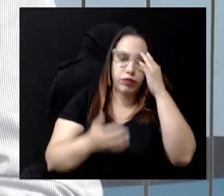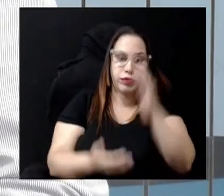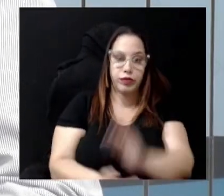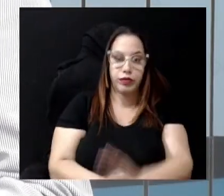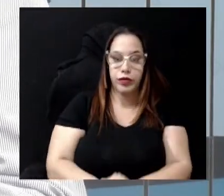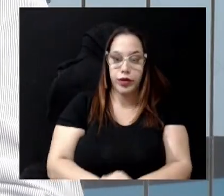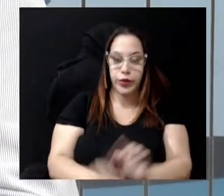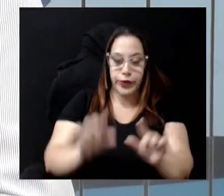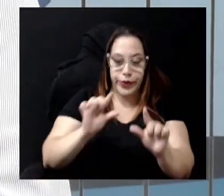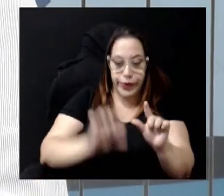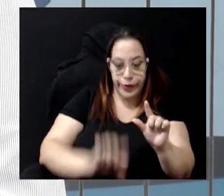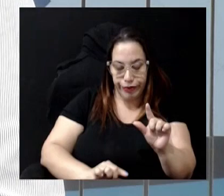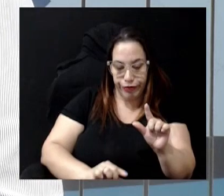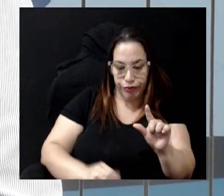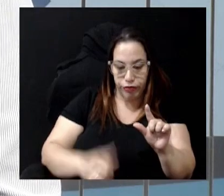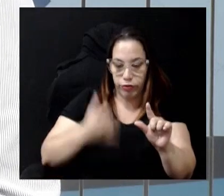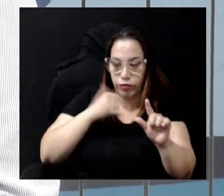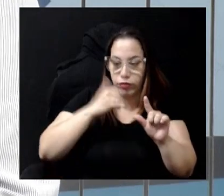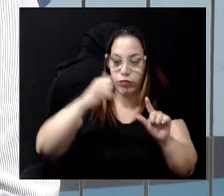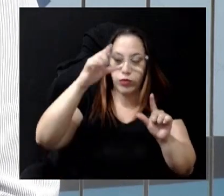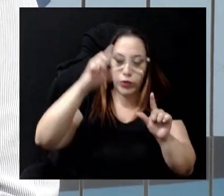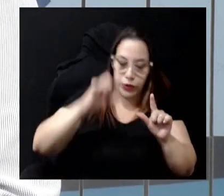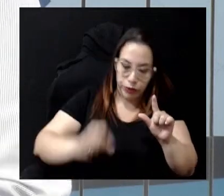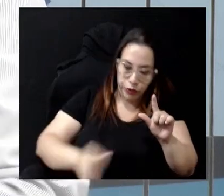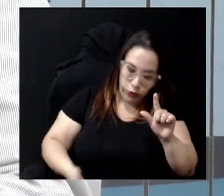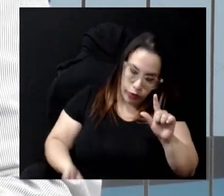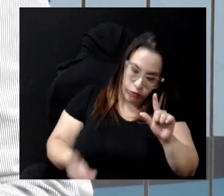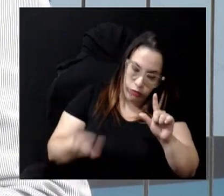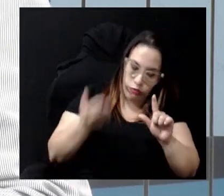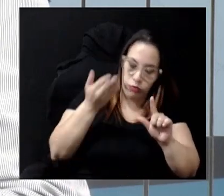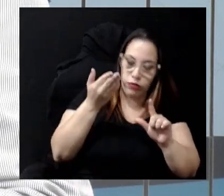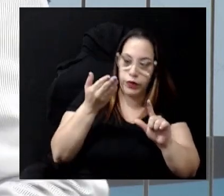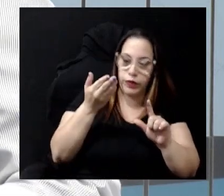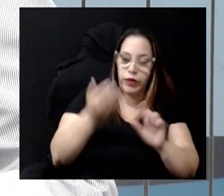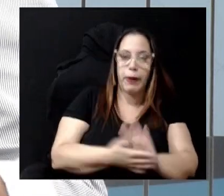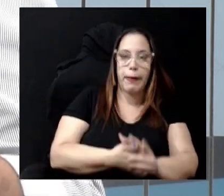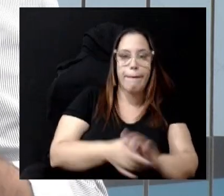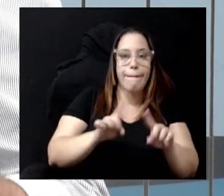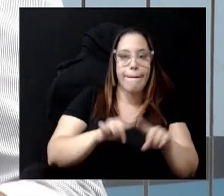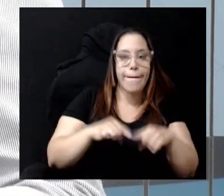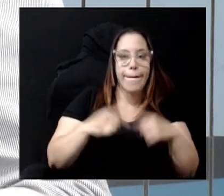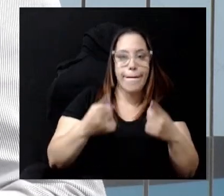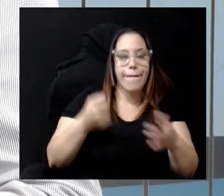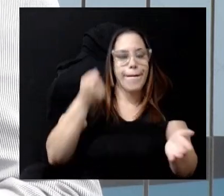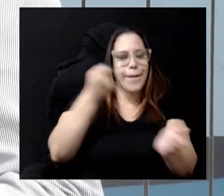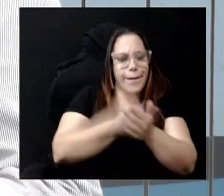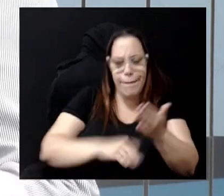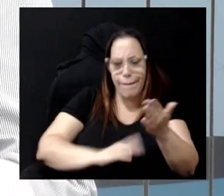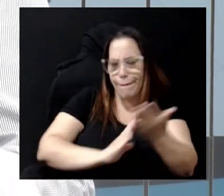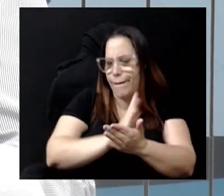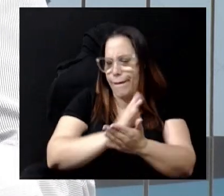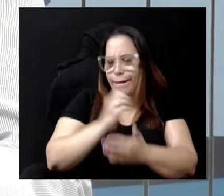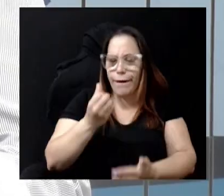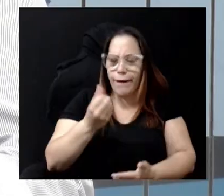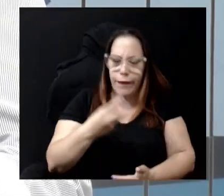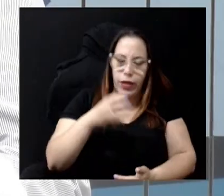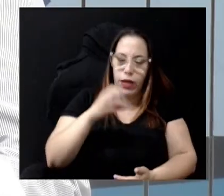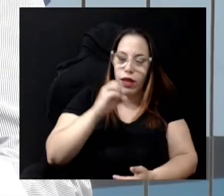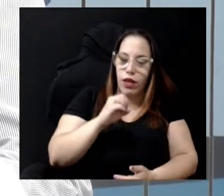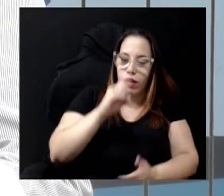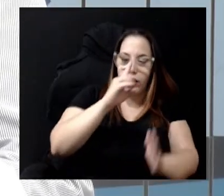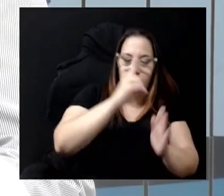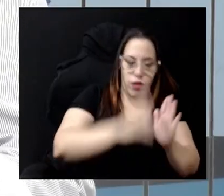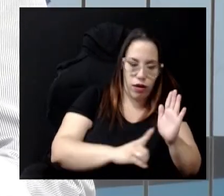custos, né? Possibilidades de ganhos energéticos. Ou seja, isso já está mais do que comprovado desde a década de 30, diminui-se